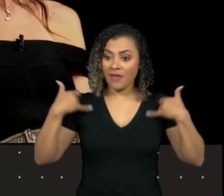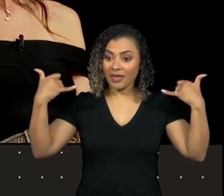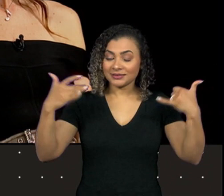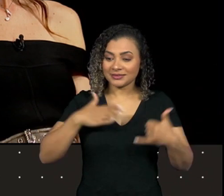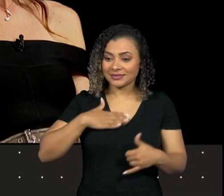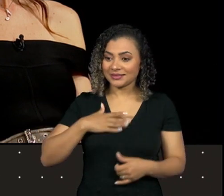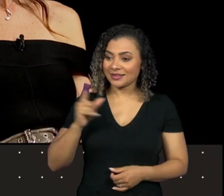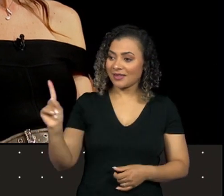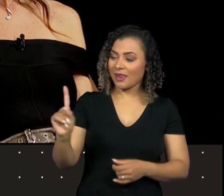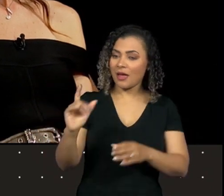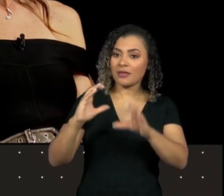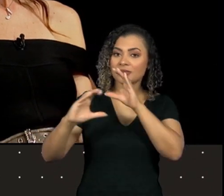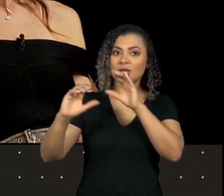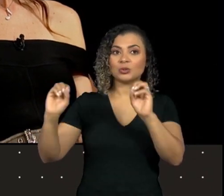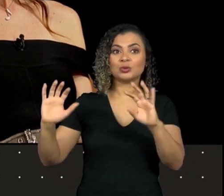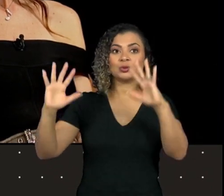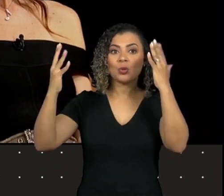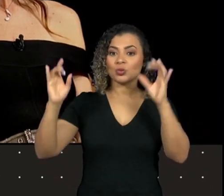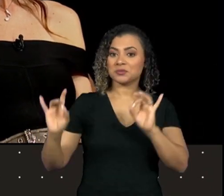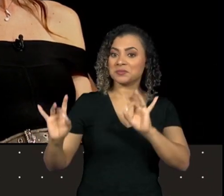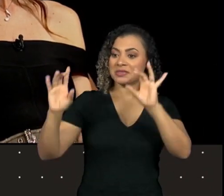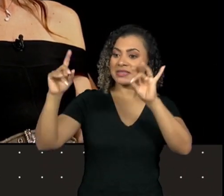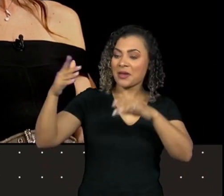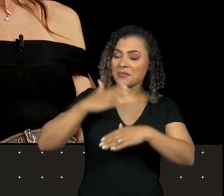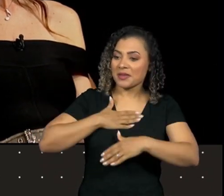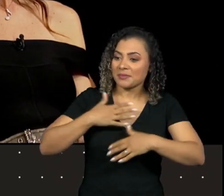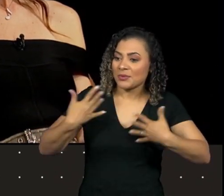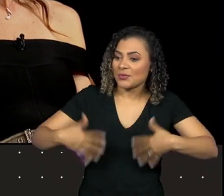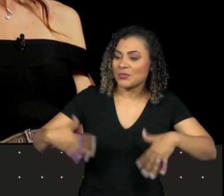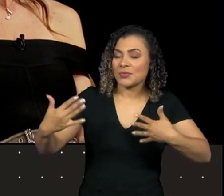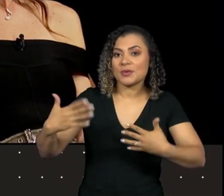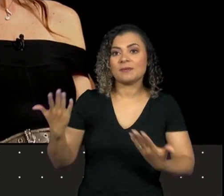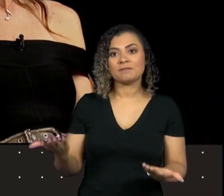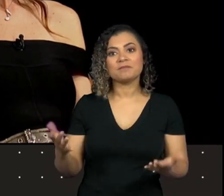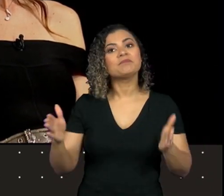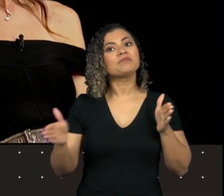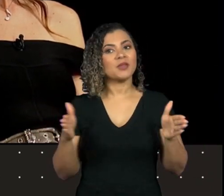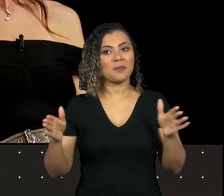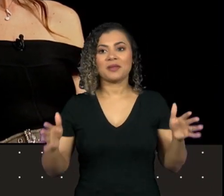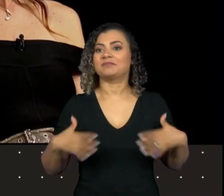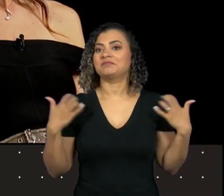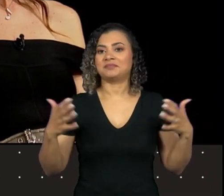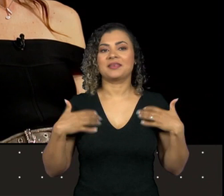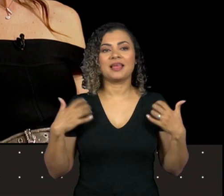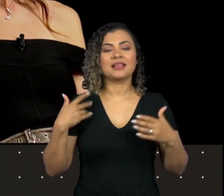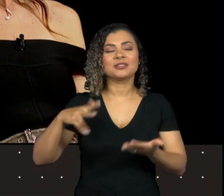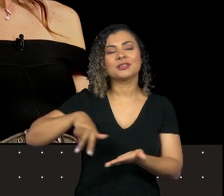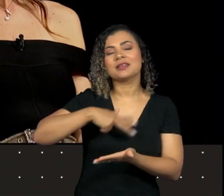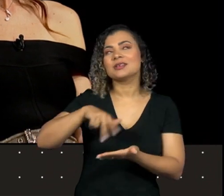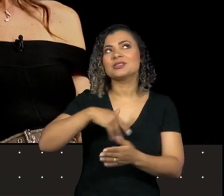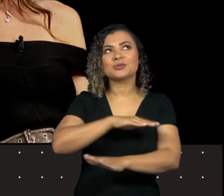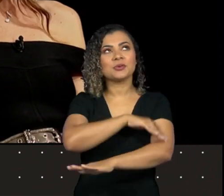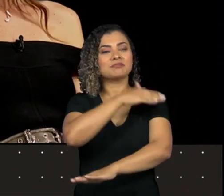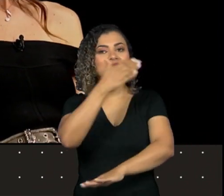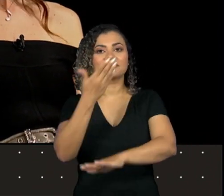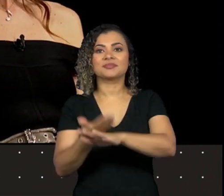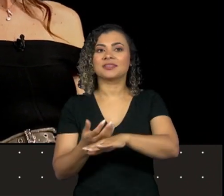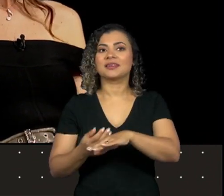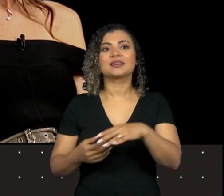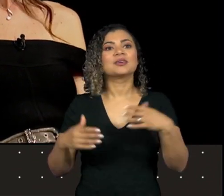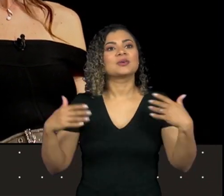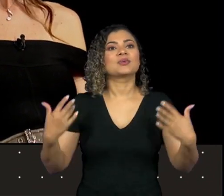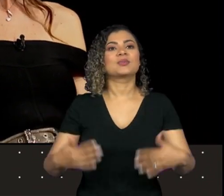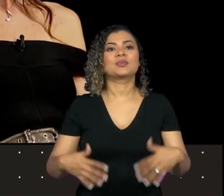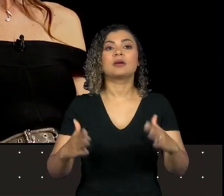cantando, tendo um show todo especial da Ana. Foi um momento muito alegre, dançamos a noite inteira.